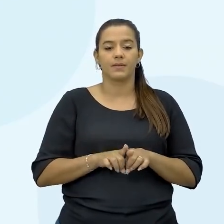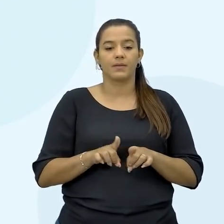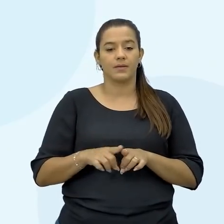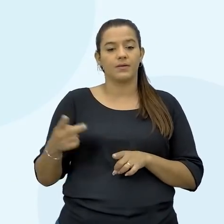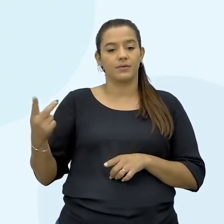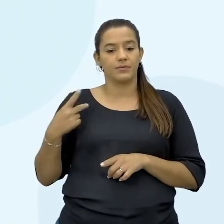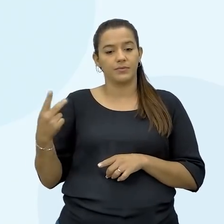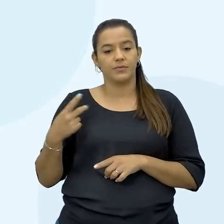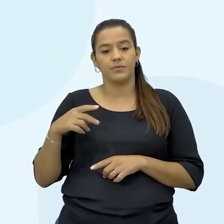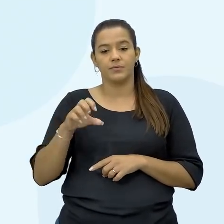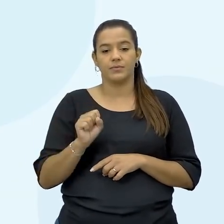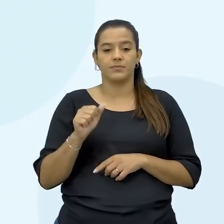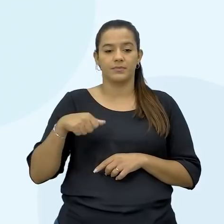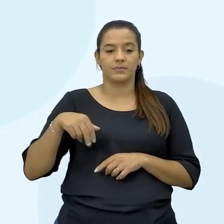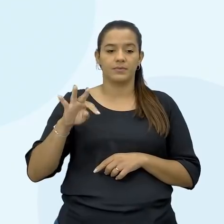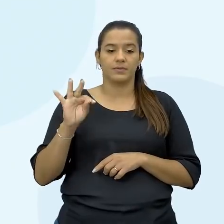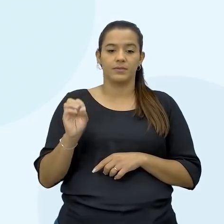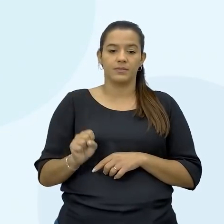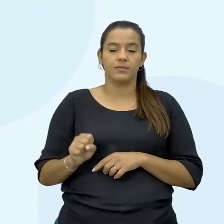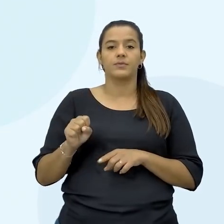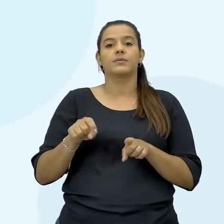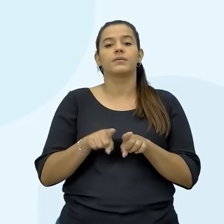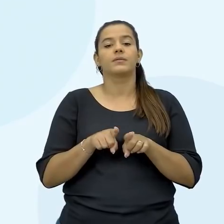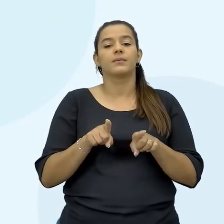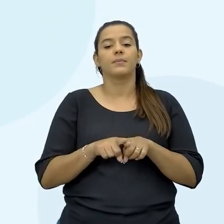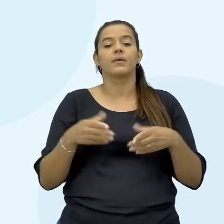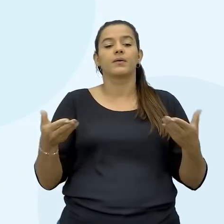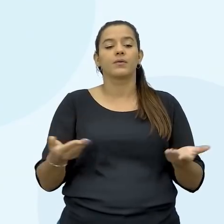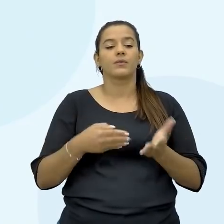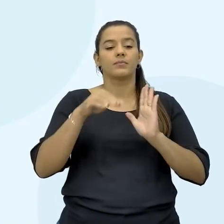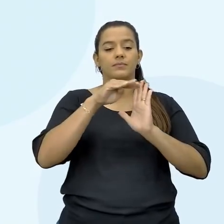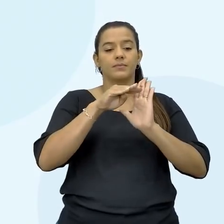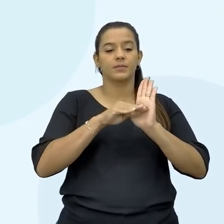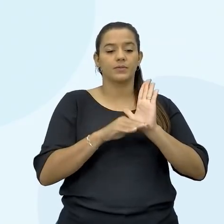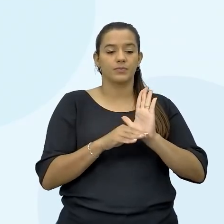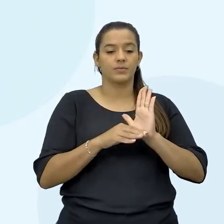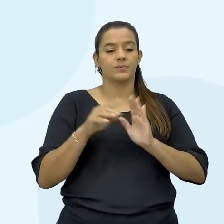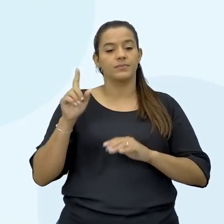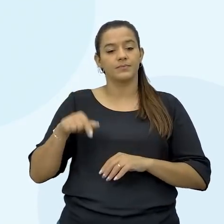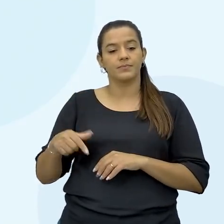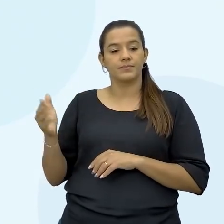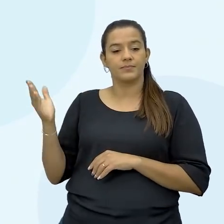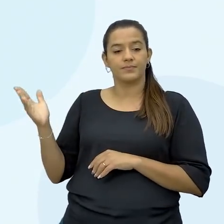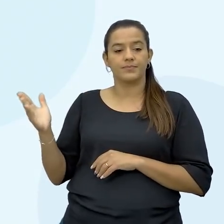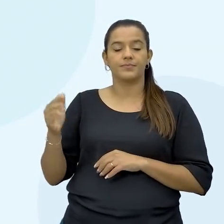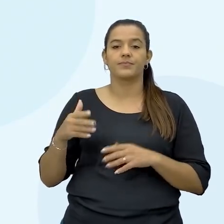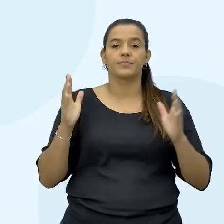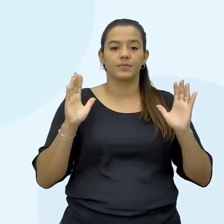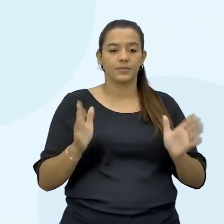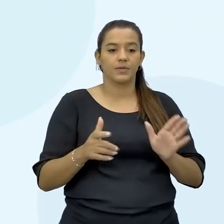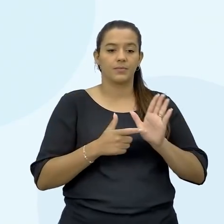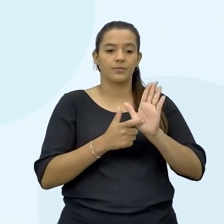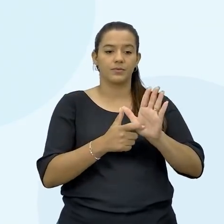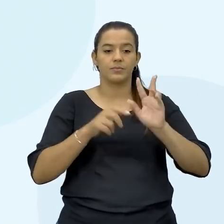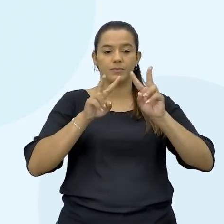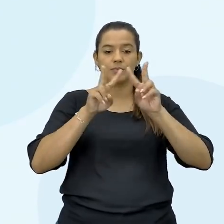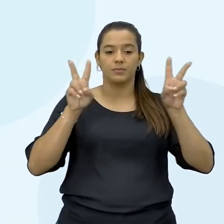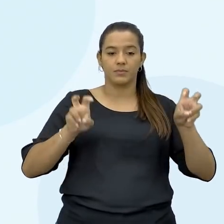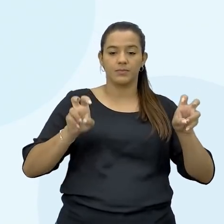dos Santos. E a próxima é o percurso da nossa pauta. Próximo slide aí, nós já apresentamos o